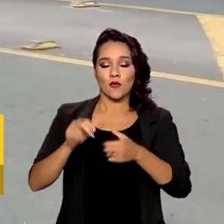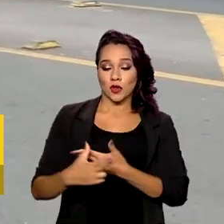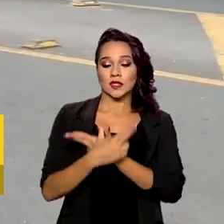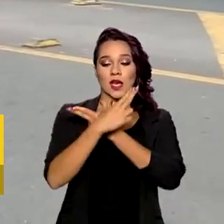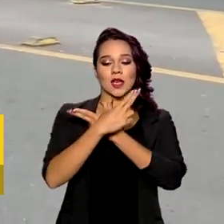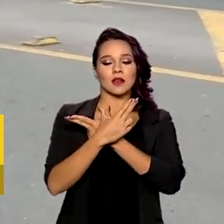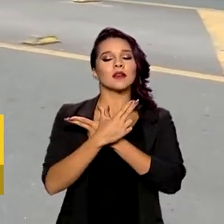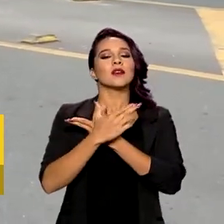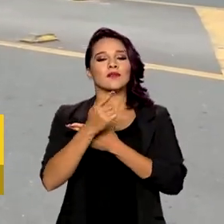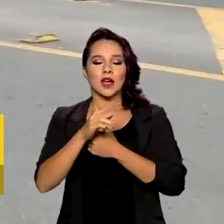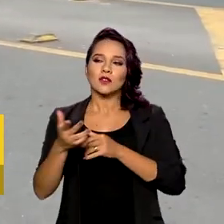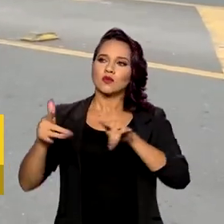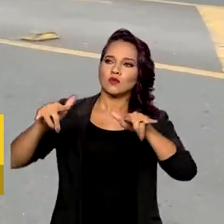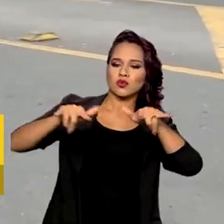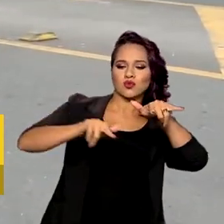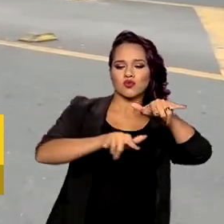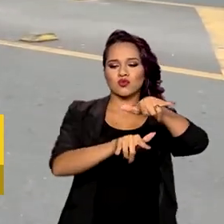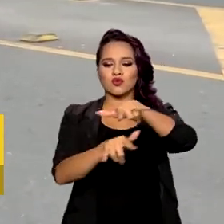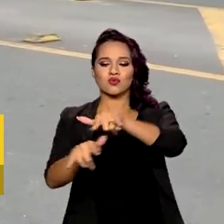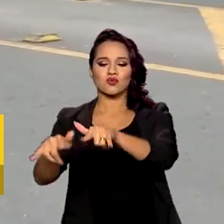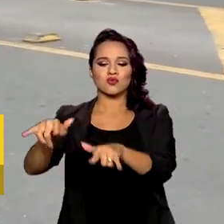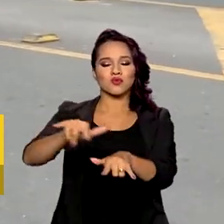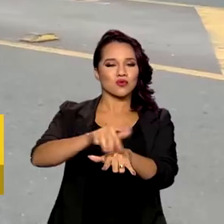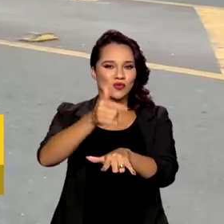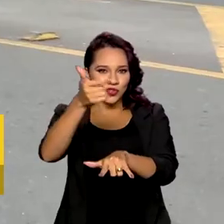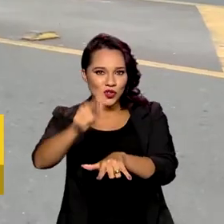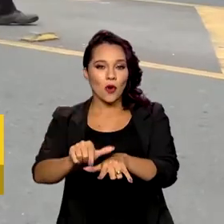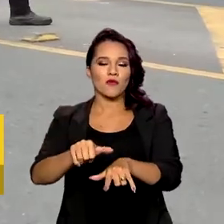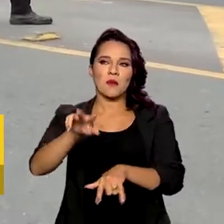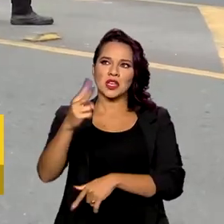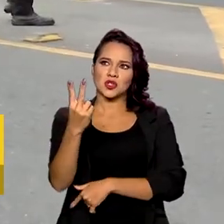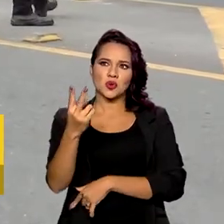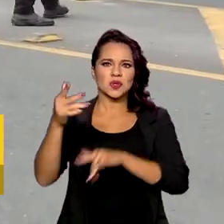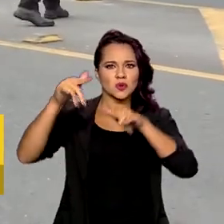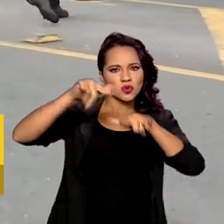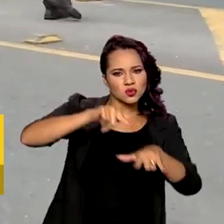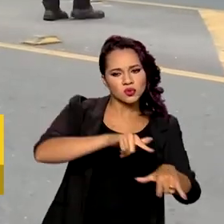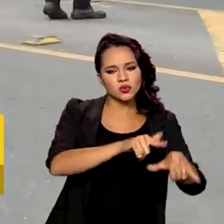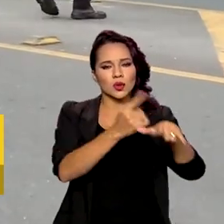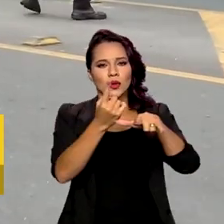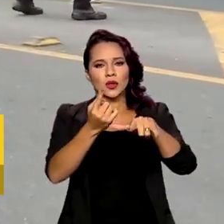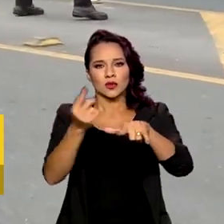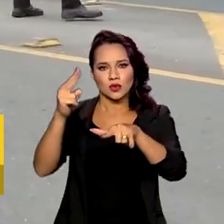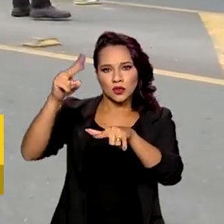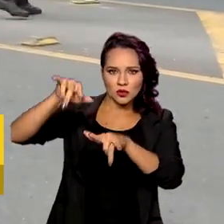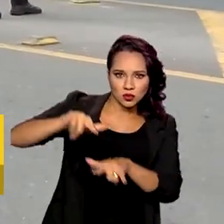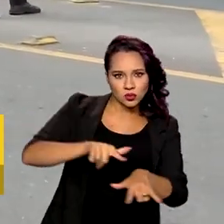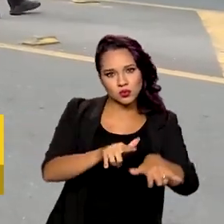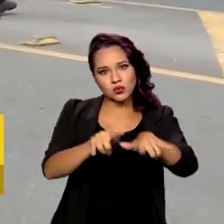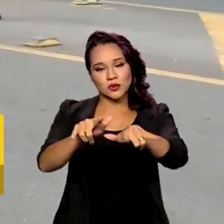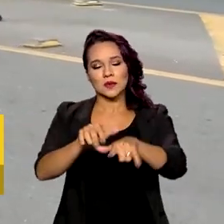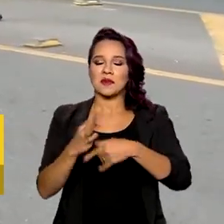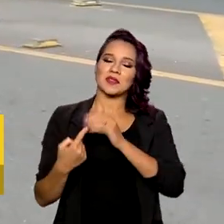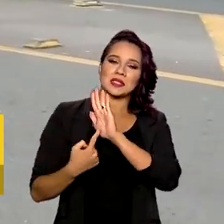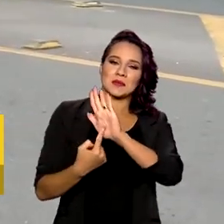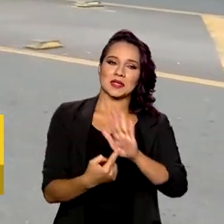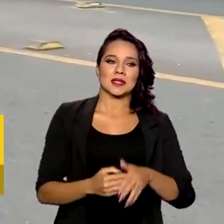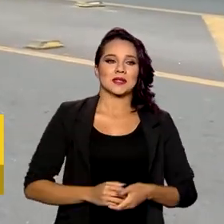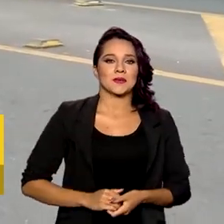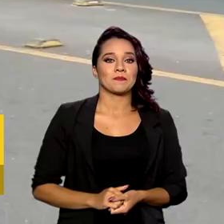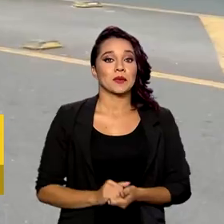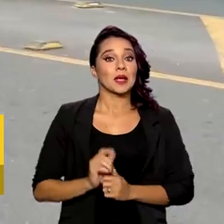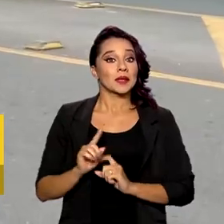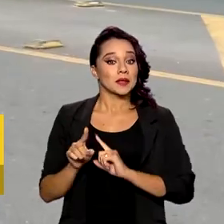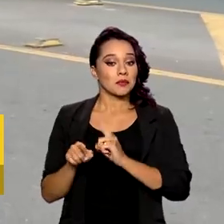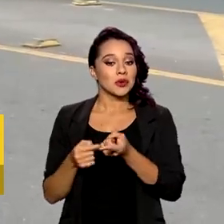devem realizar uma passagem também, mais duas passagens baixas, se não me engano, para fazer essa apresentação. E de